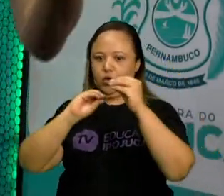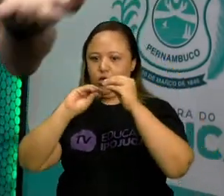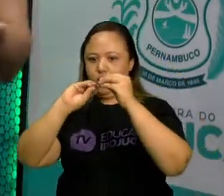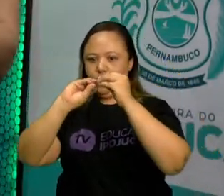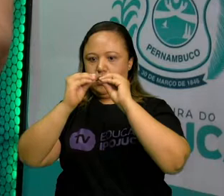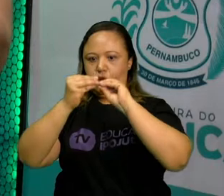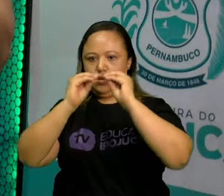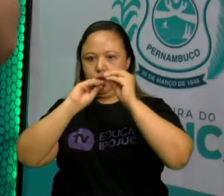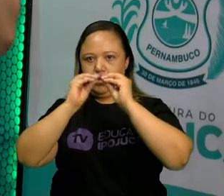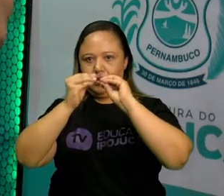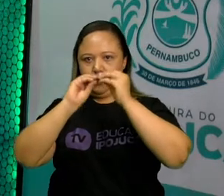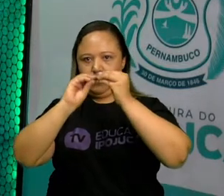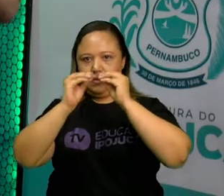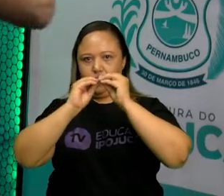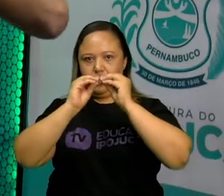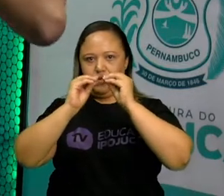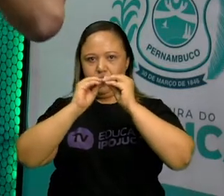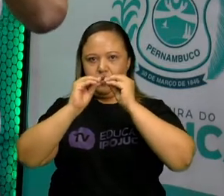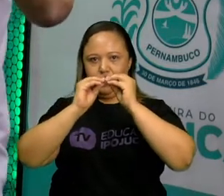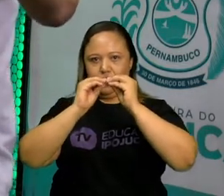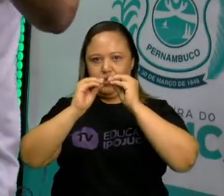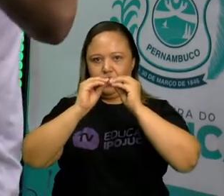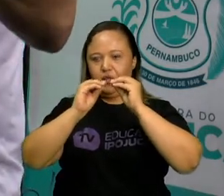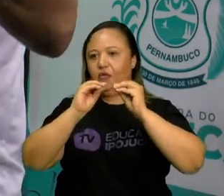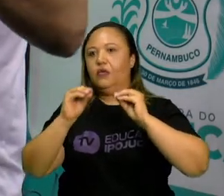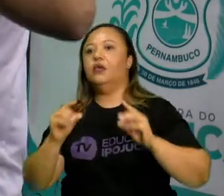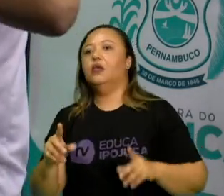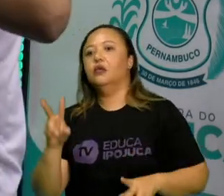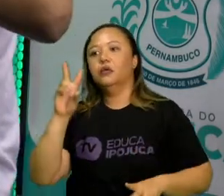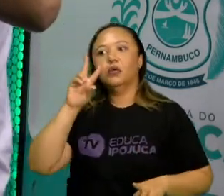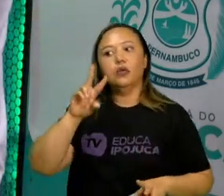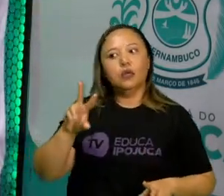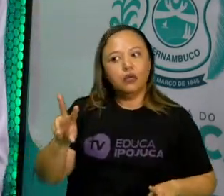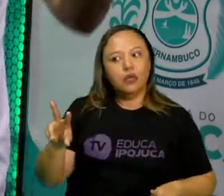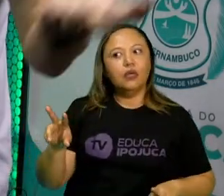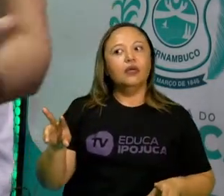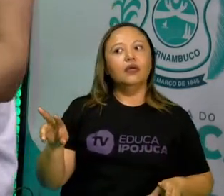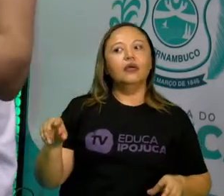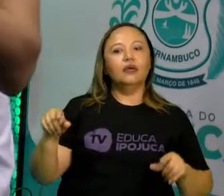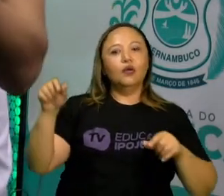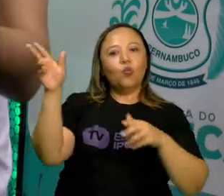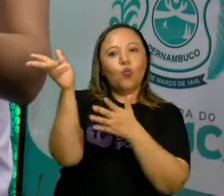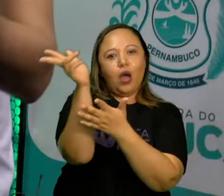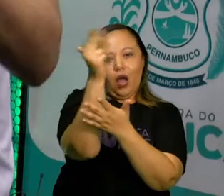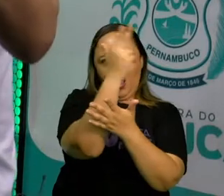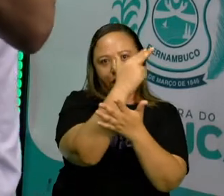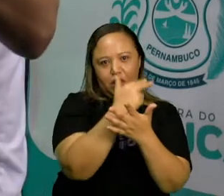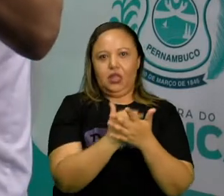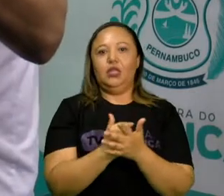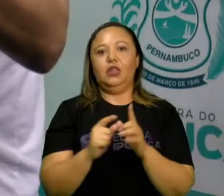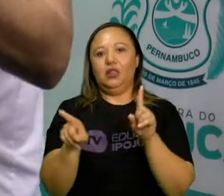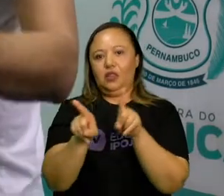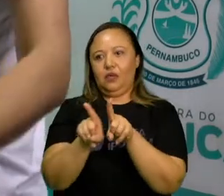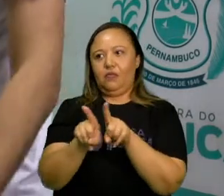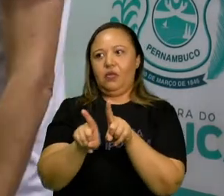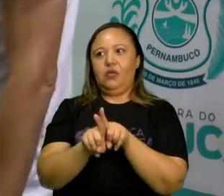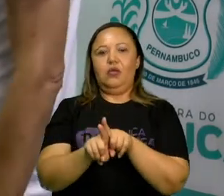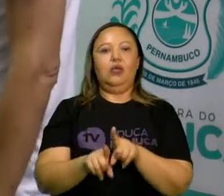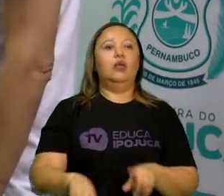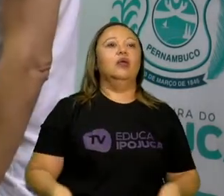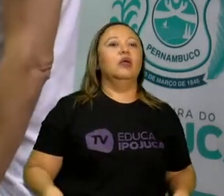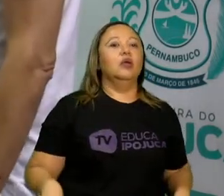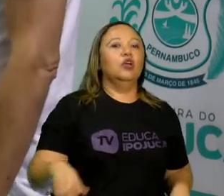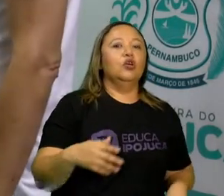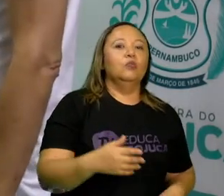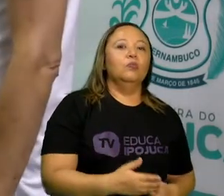é audiovisual e está dentro dessa linguagem artística audiovisual, essas duas abordagens,